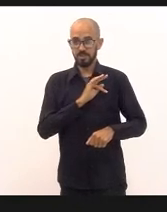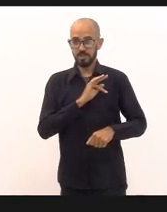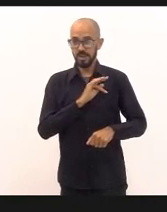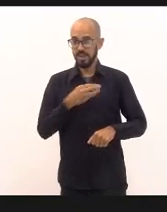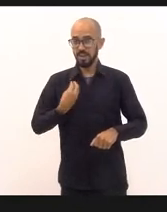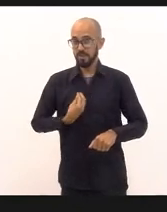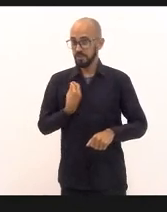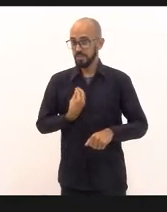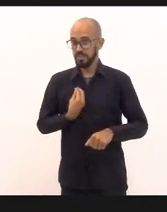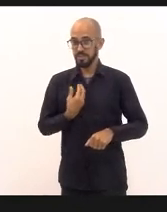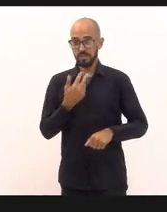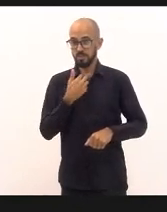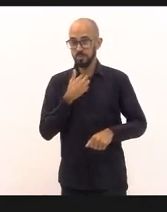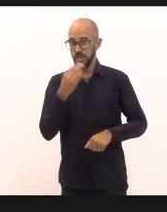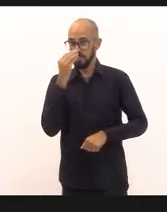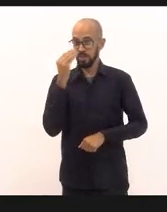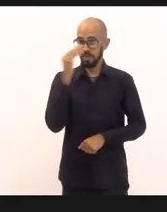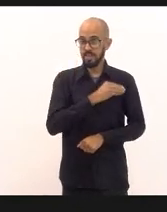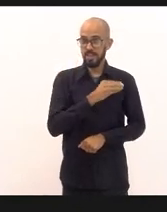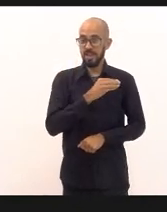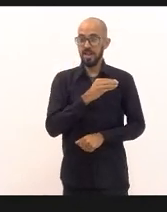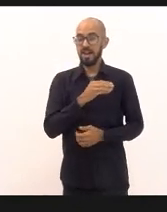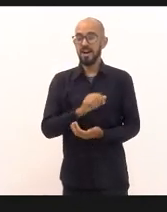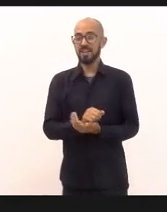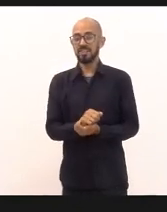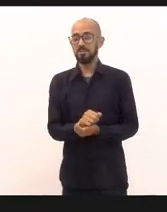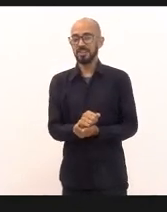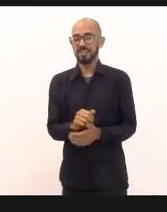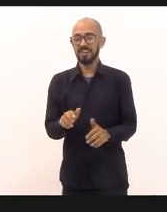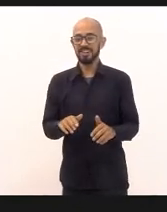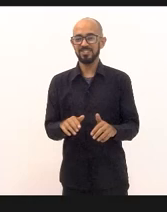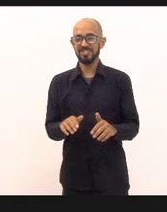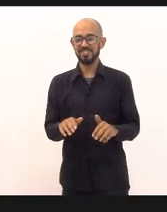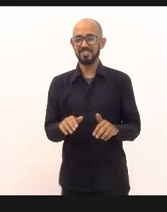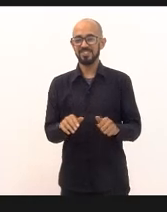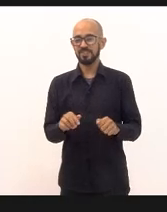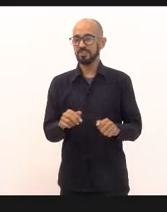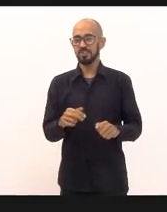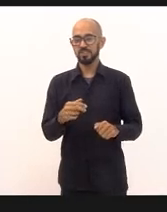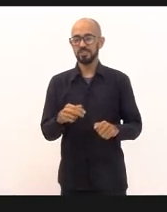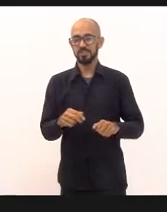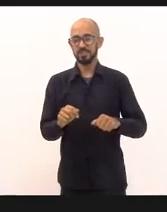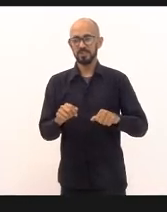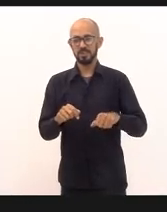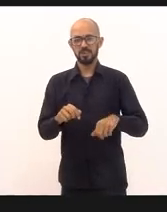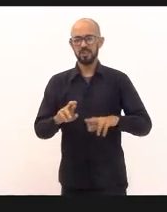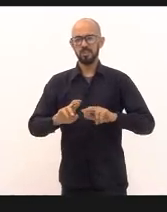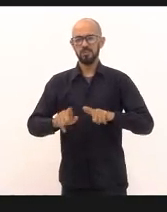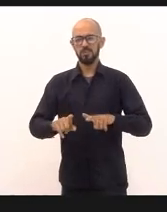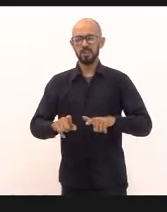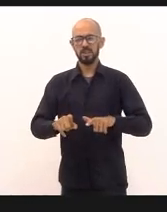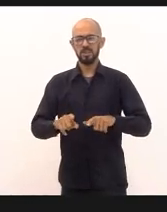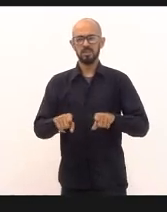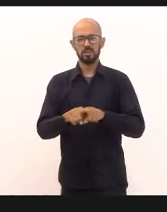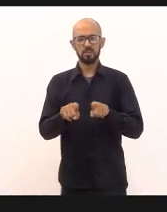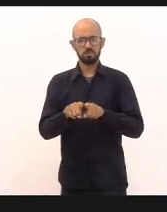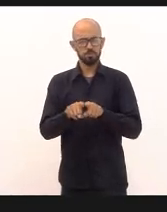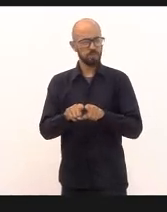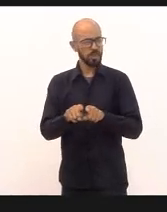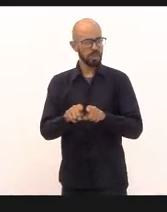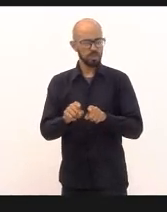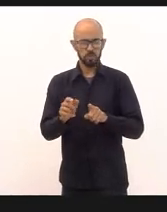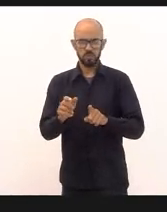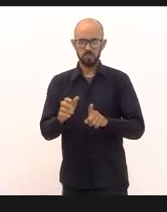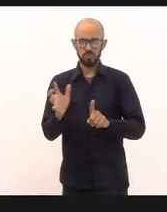ser menosprezada numa política de segurança que parece mais uma incitação à guerra. Por isso a gente defende